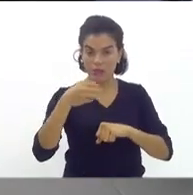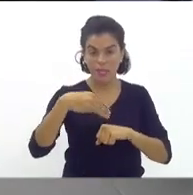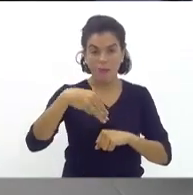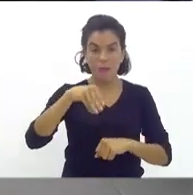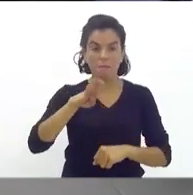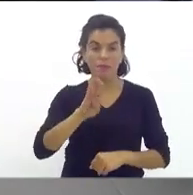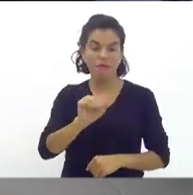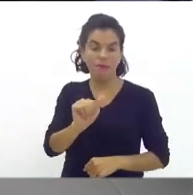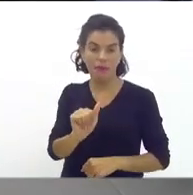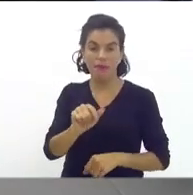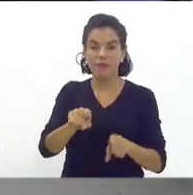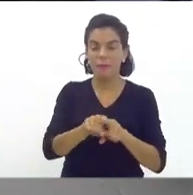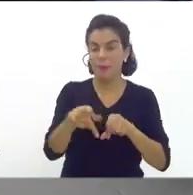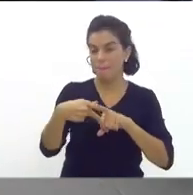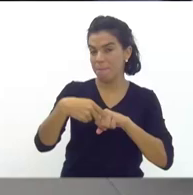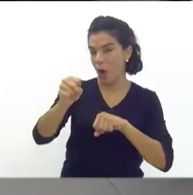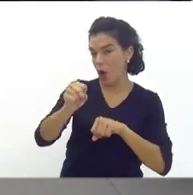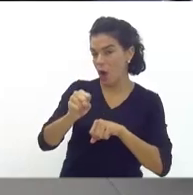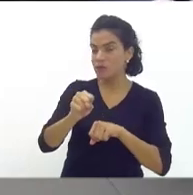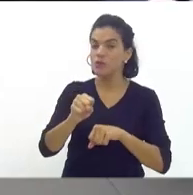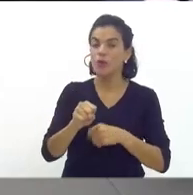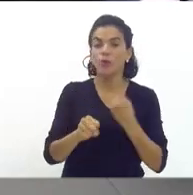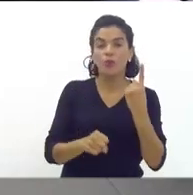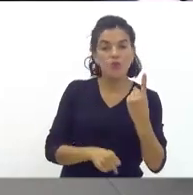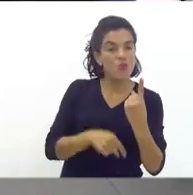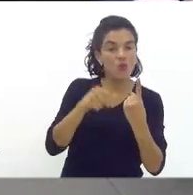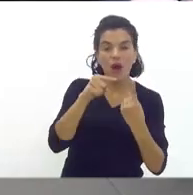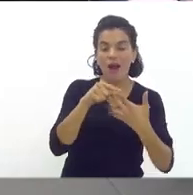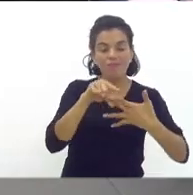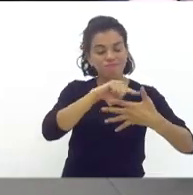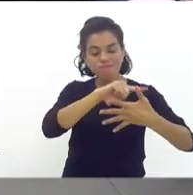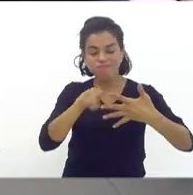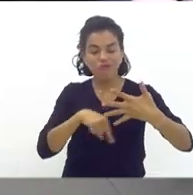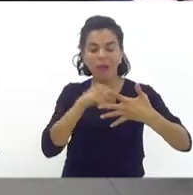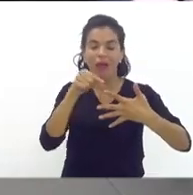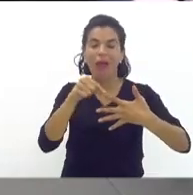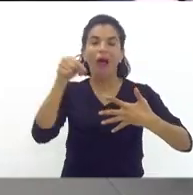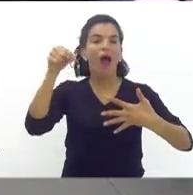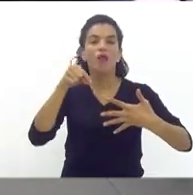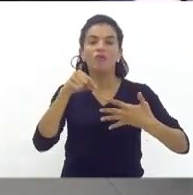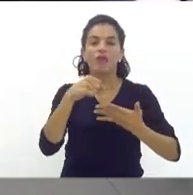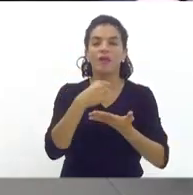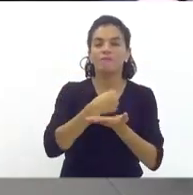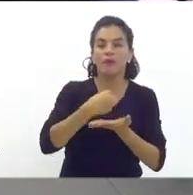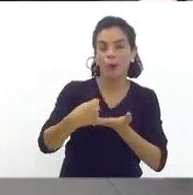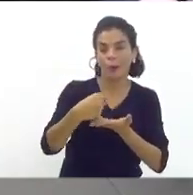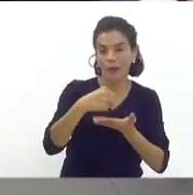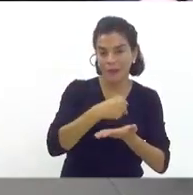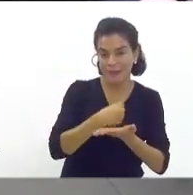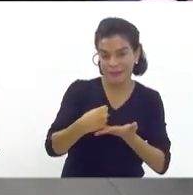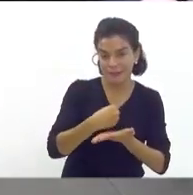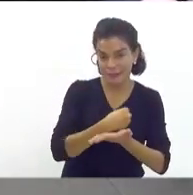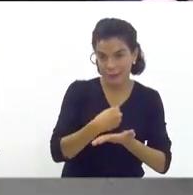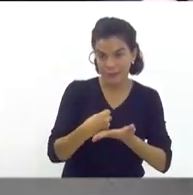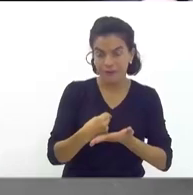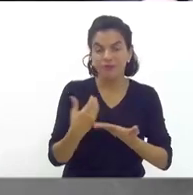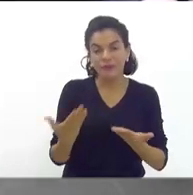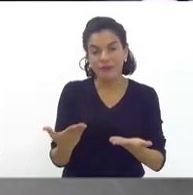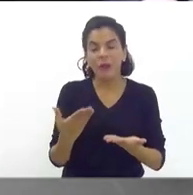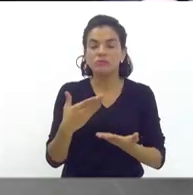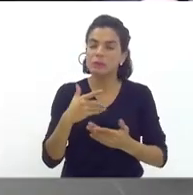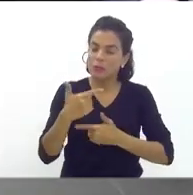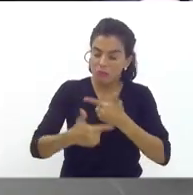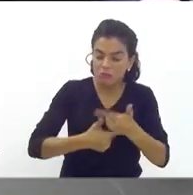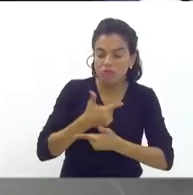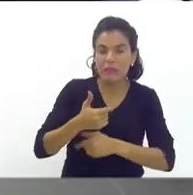e pós-graduações e uma delas nessa área de regulação então é a gente sempre buscou se